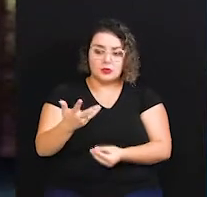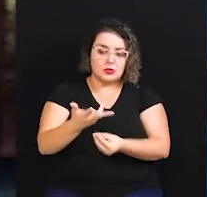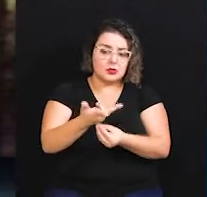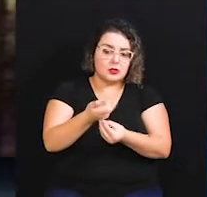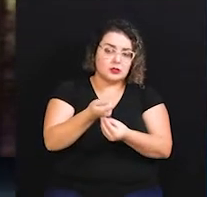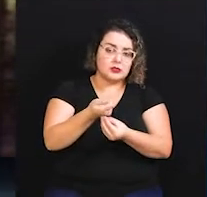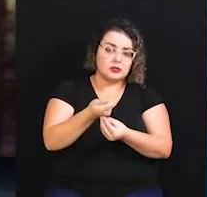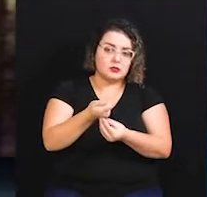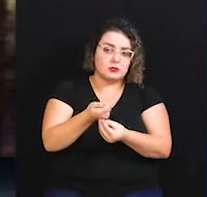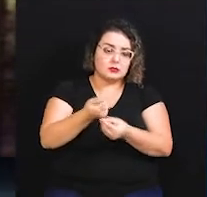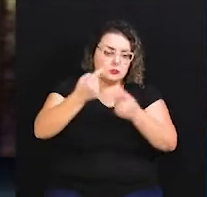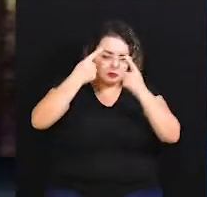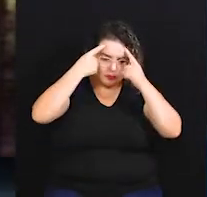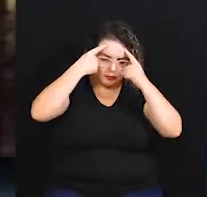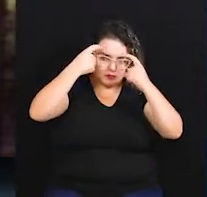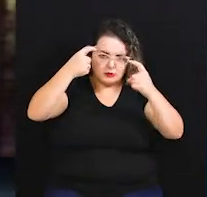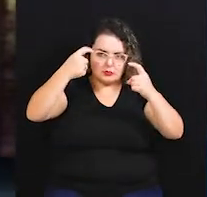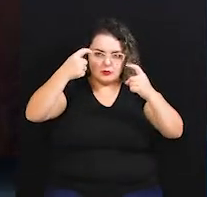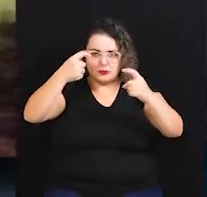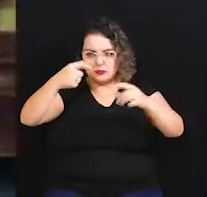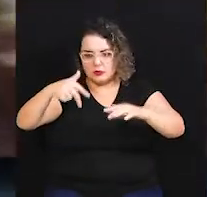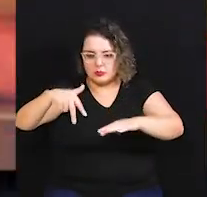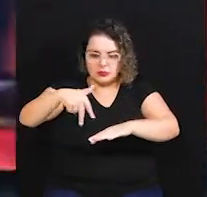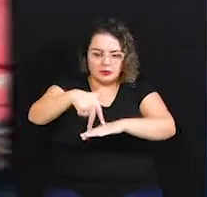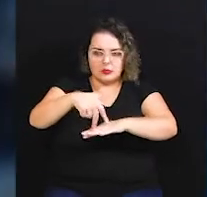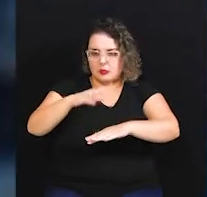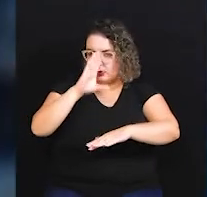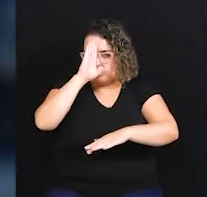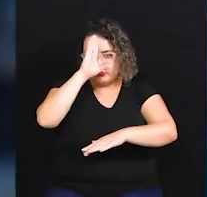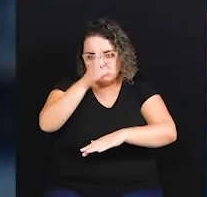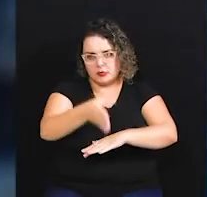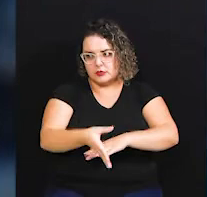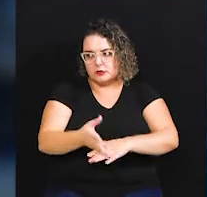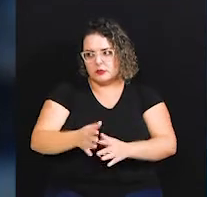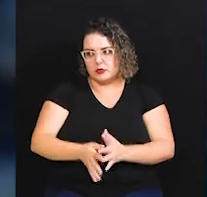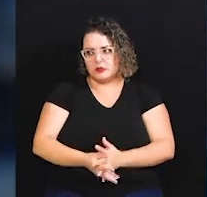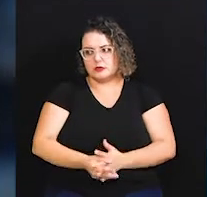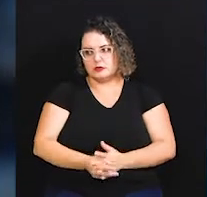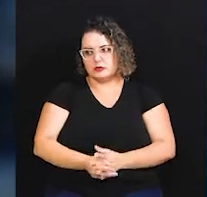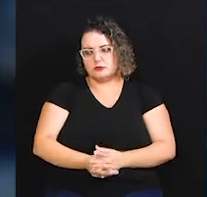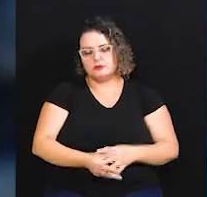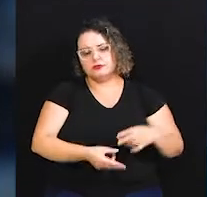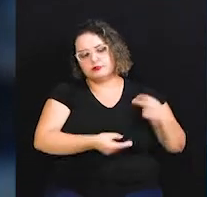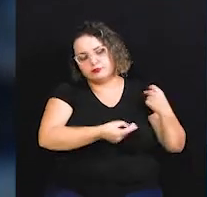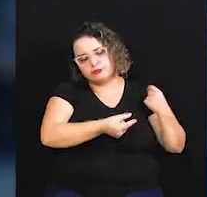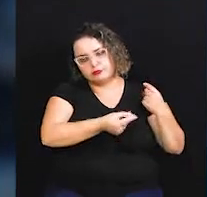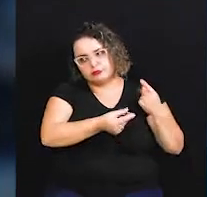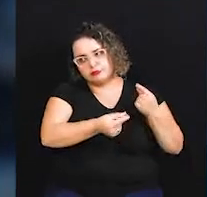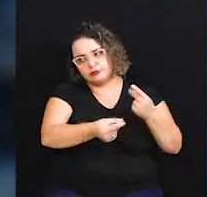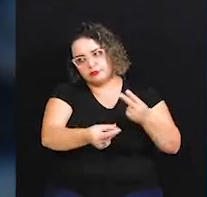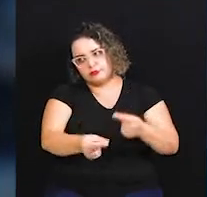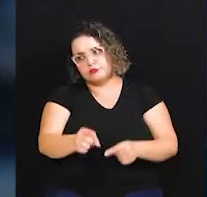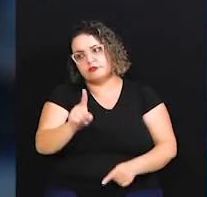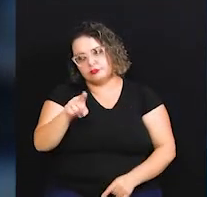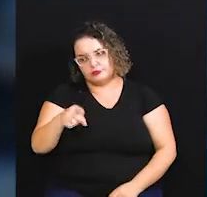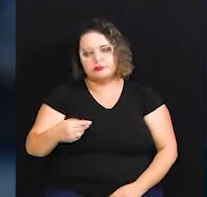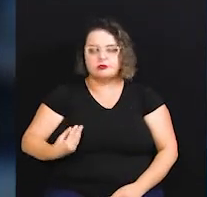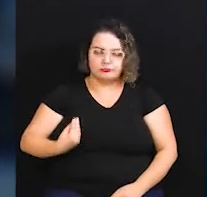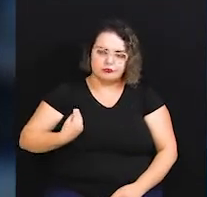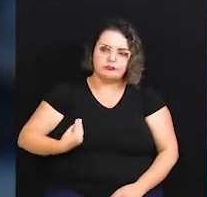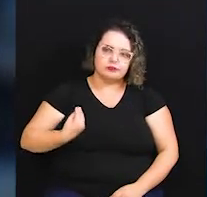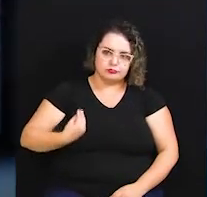arte, a violência vira um espetáculo. E durante muito tempo foi isso que nós